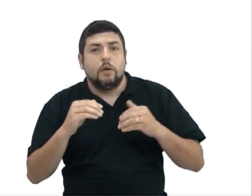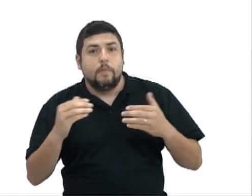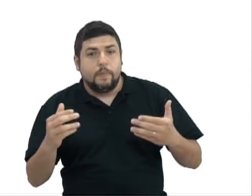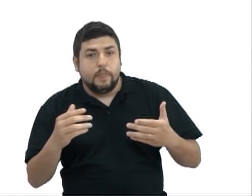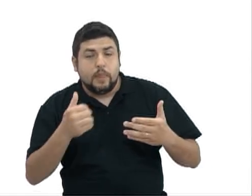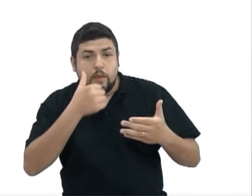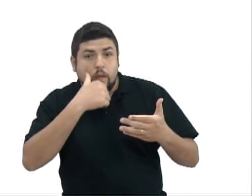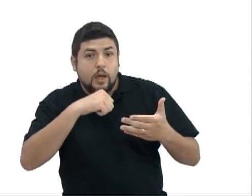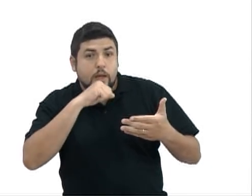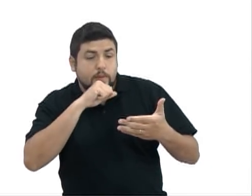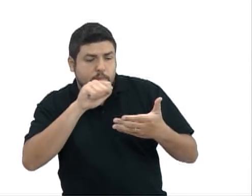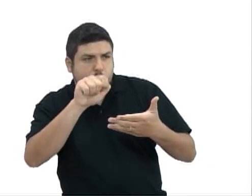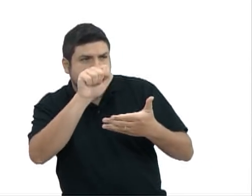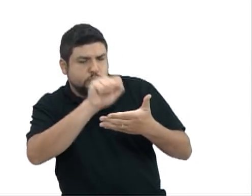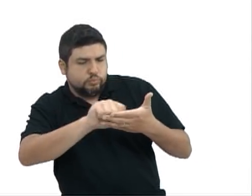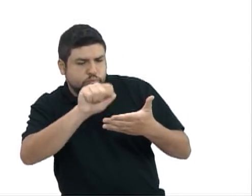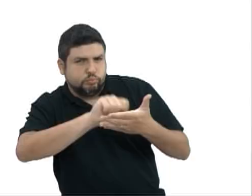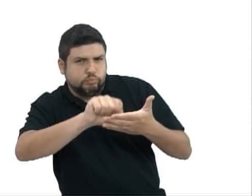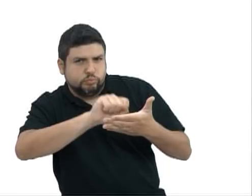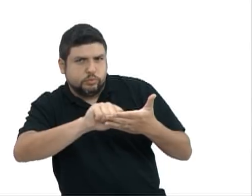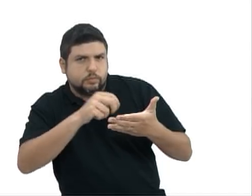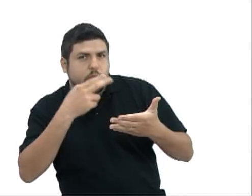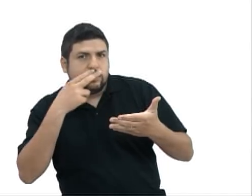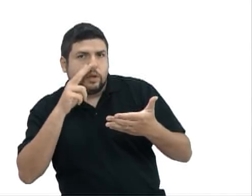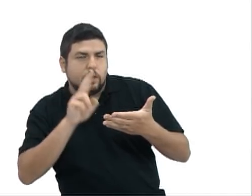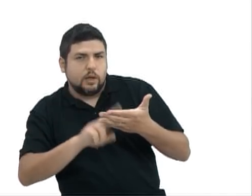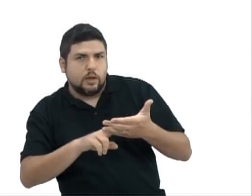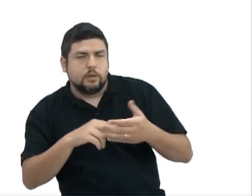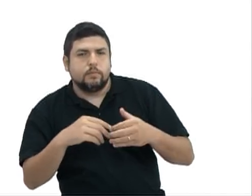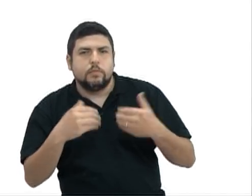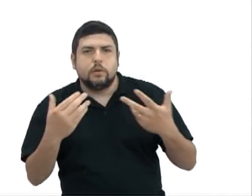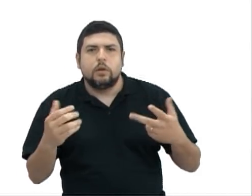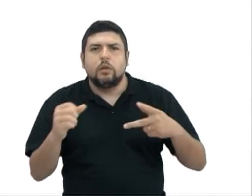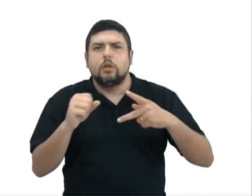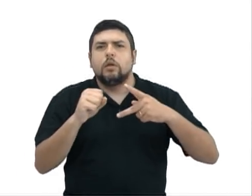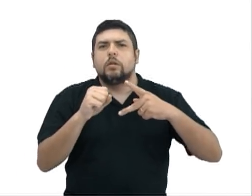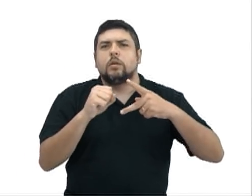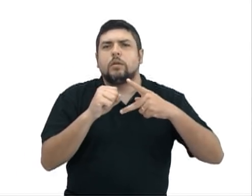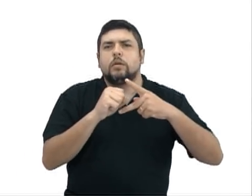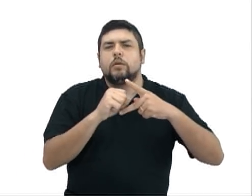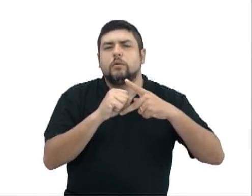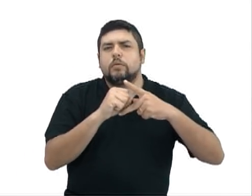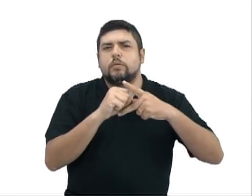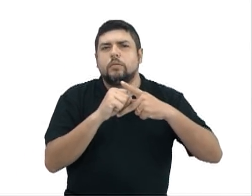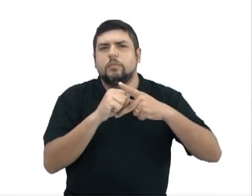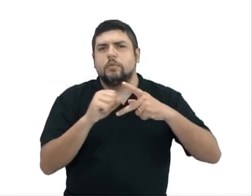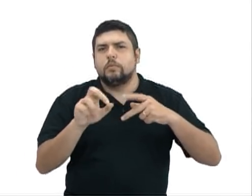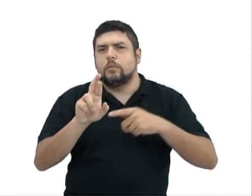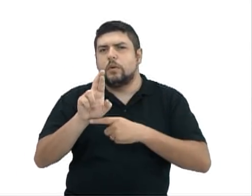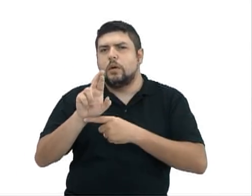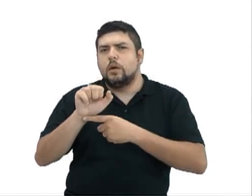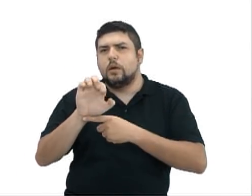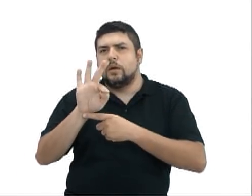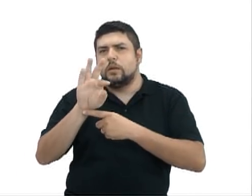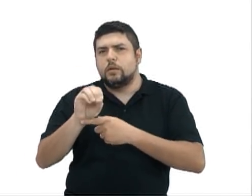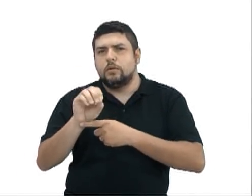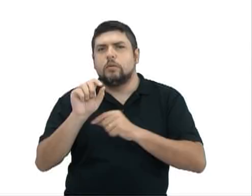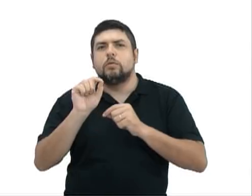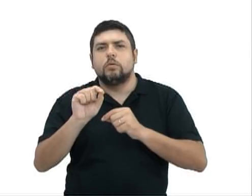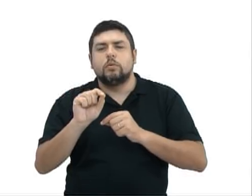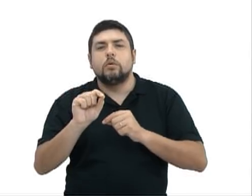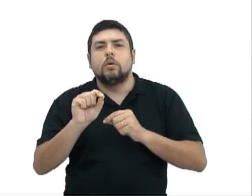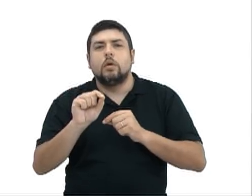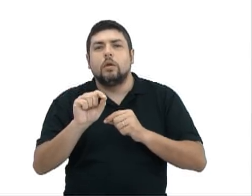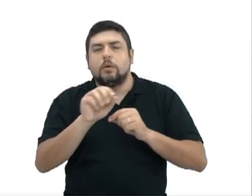para a Carol. E qual que é o pronome, então, do caso reto que aparece aqui, tá? É o